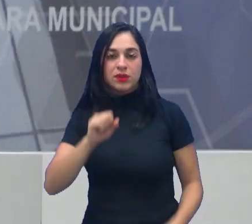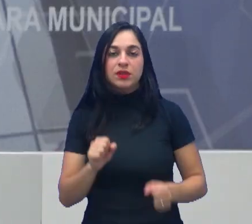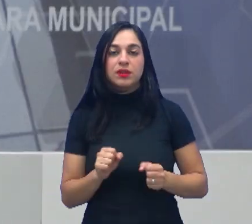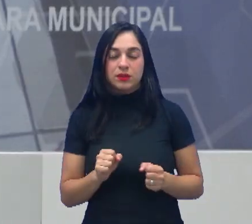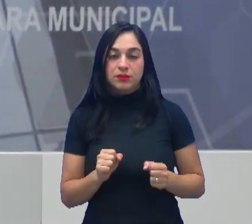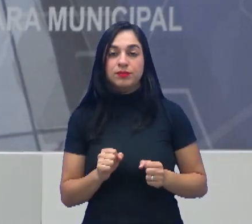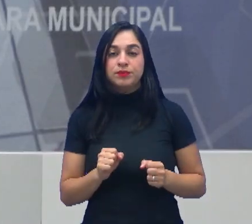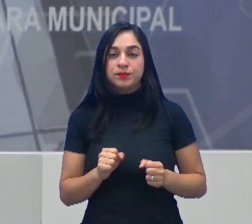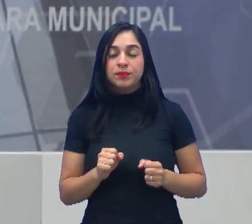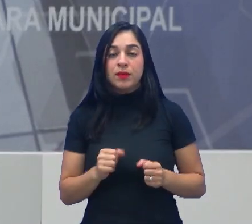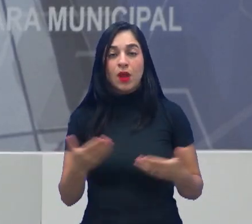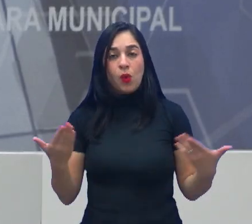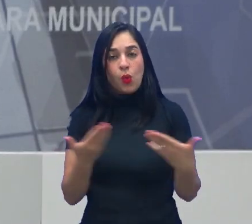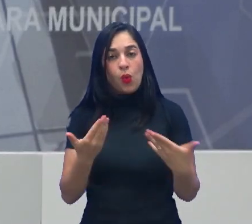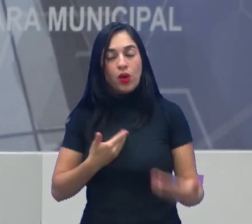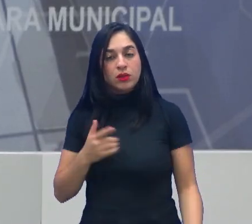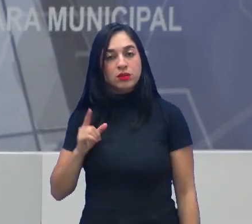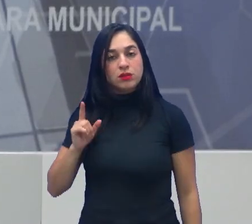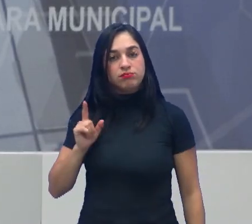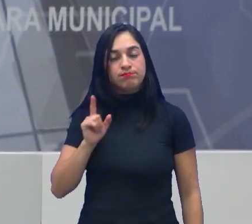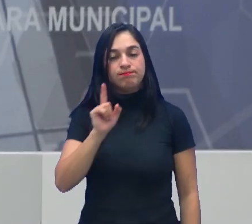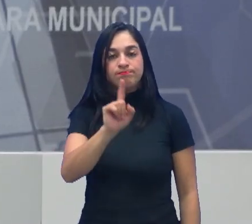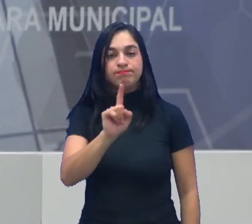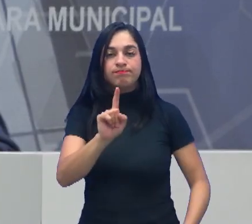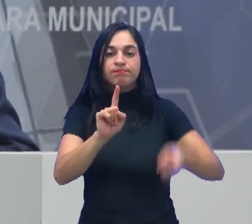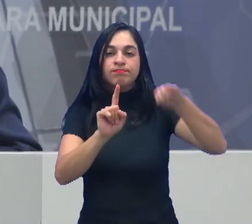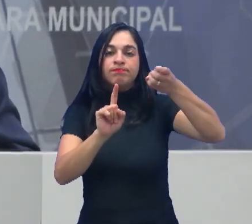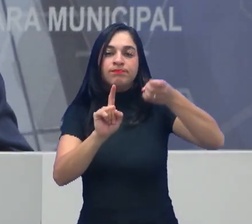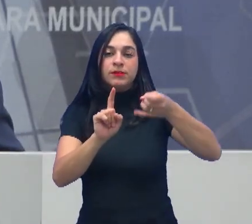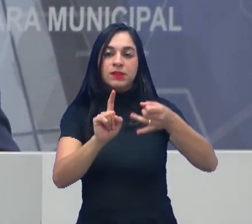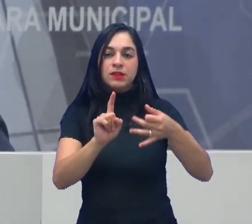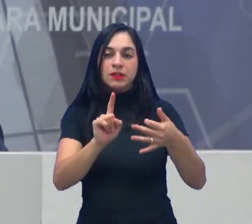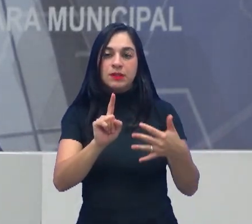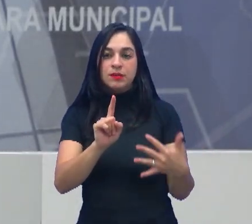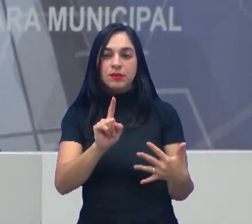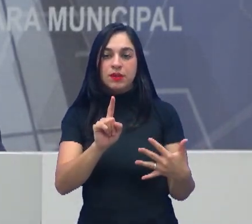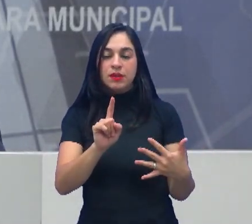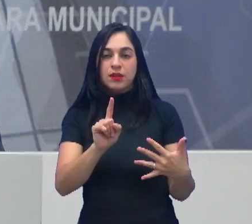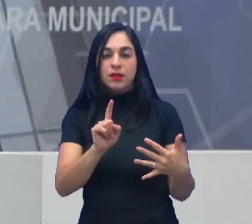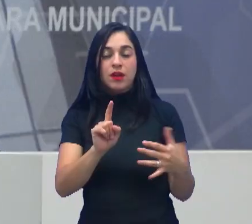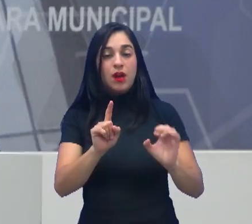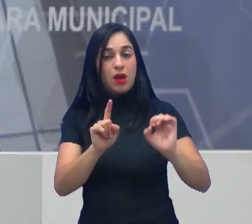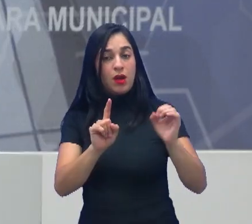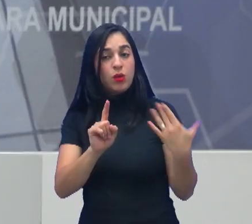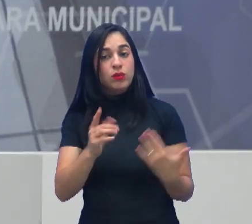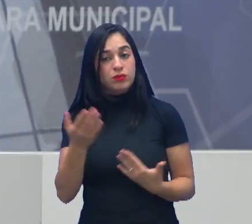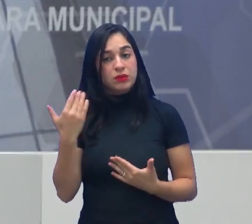hoje eu venho a essa tribuna comentar a respeito de um episódio recente